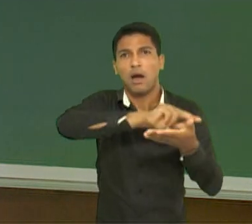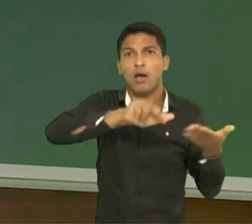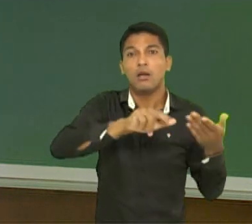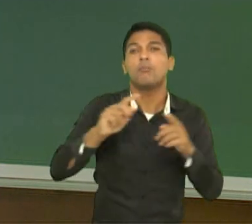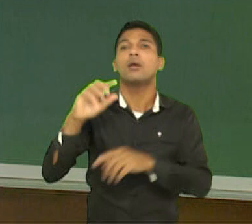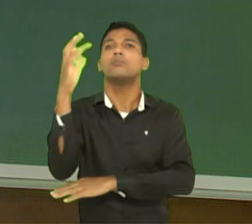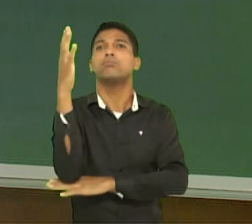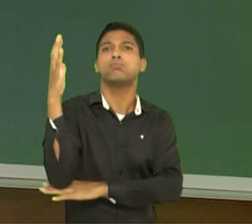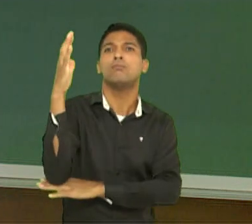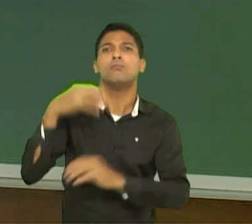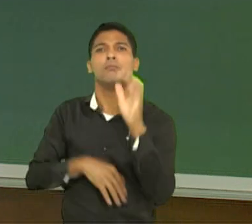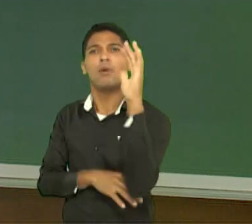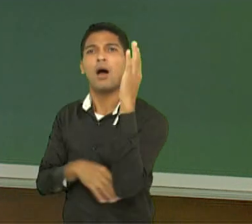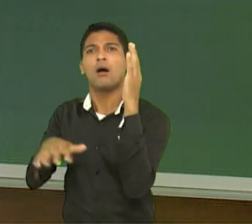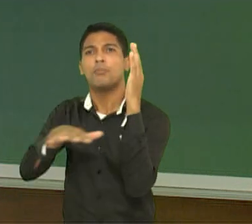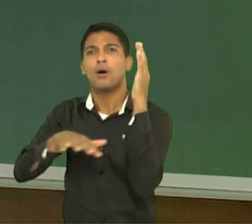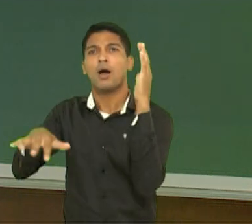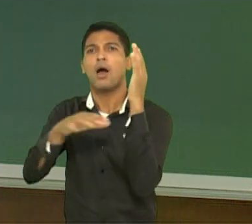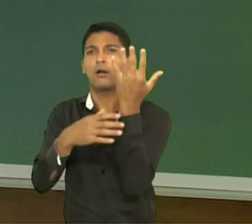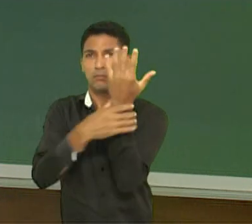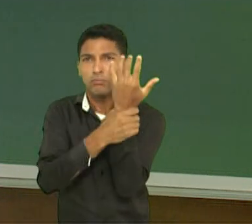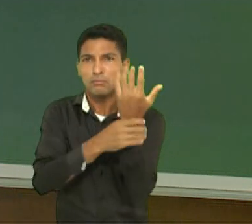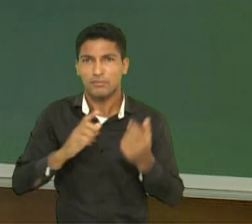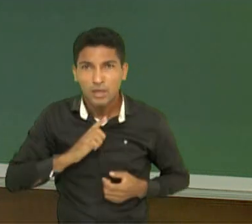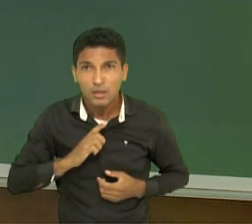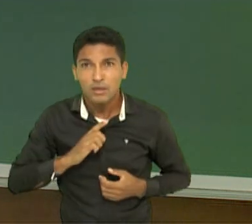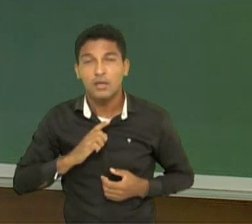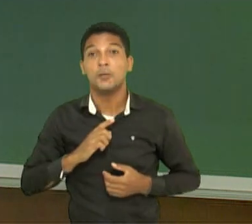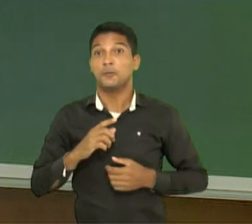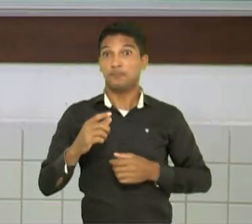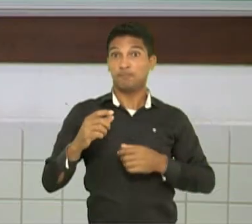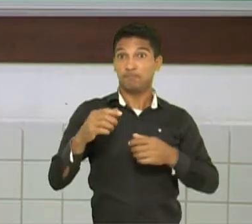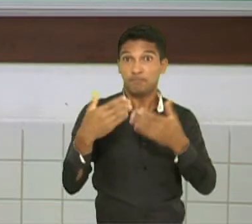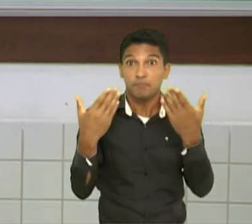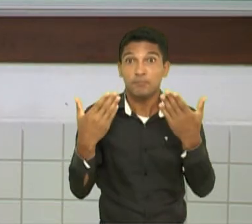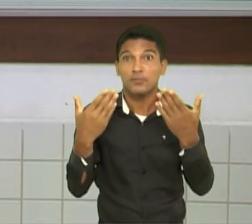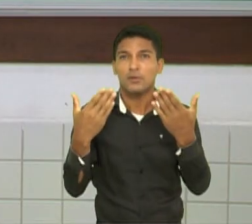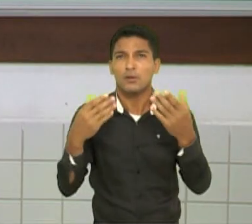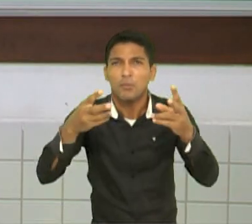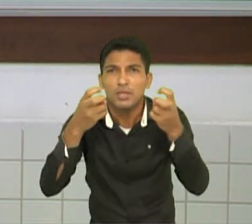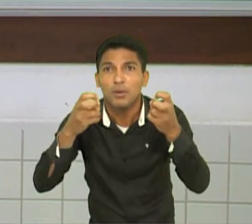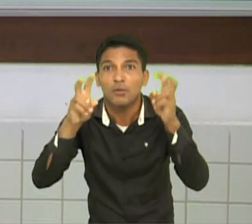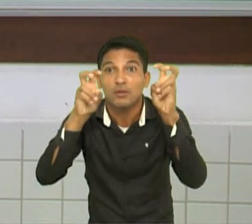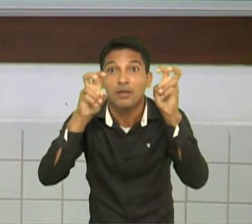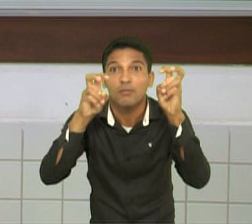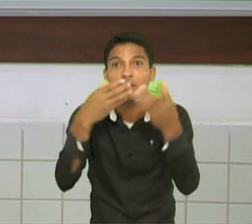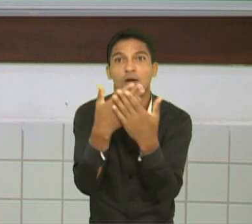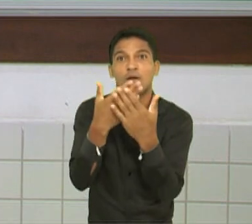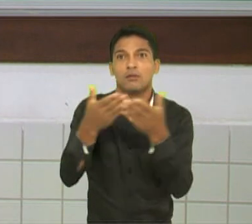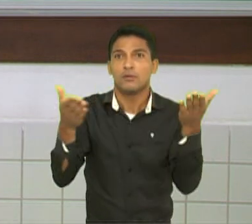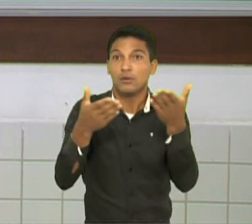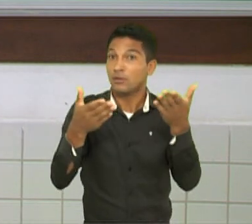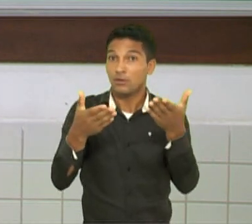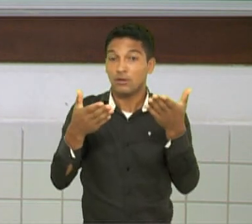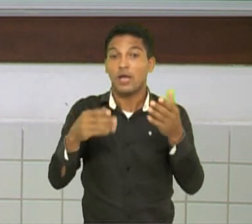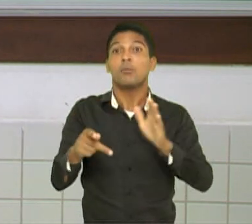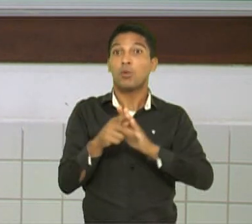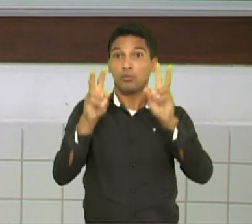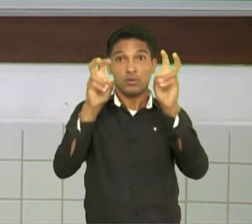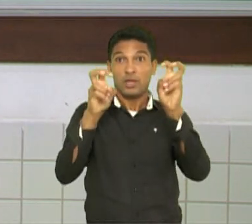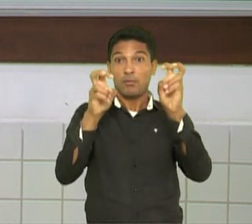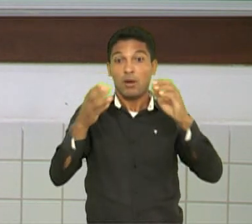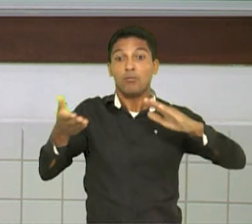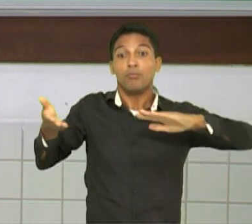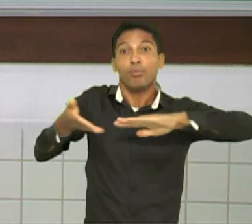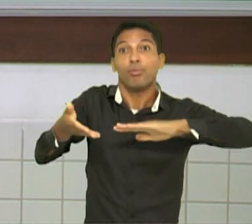importantes para o nosso momento atual no mundo. Reparou então que o tema da aula de hoje é um tema atual, é um tema de novo, para